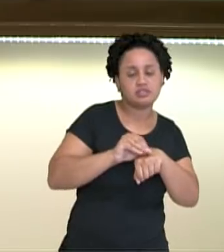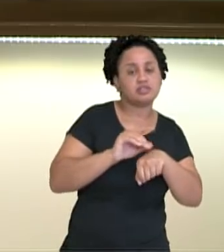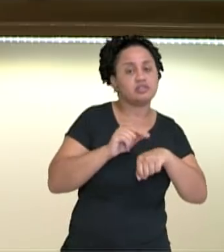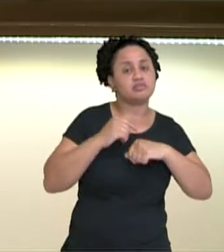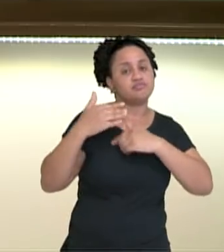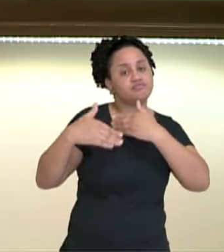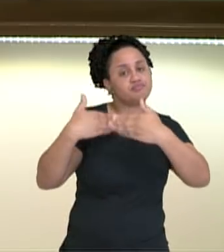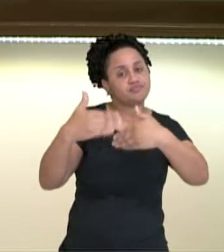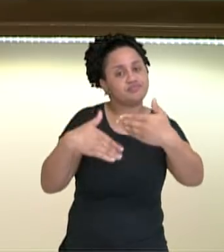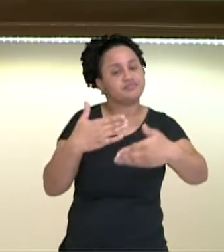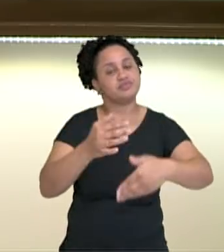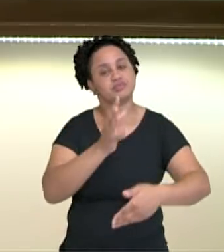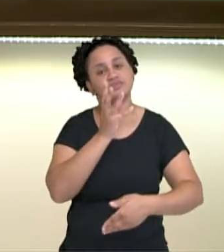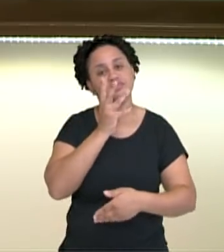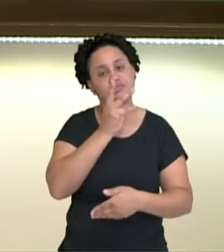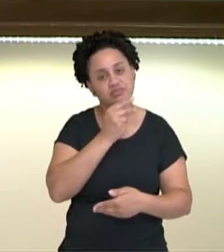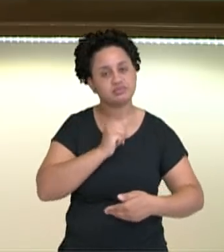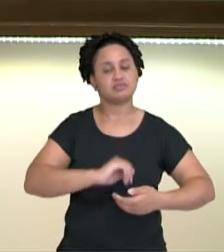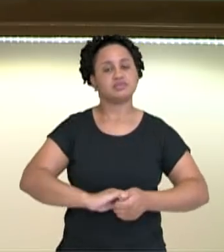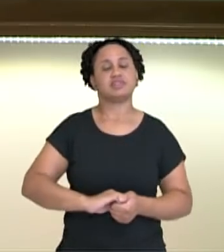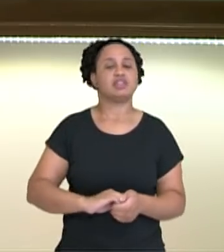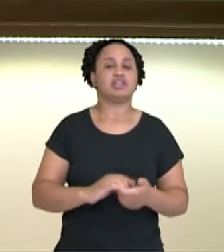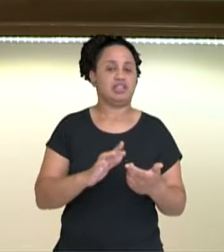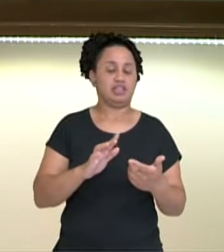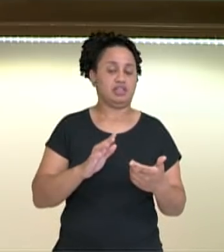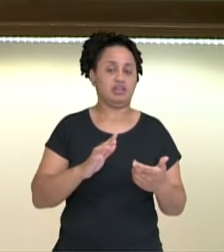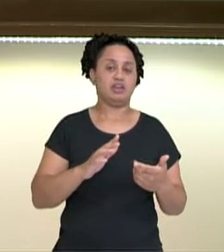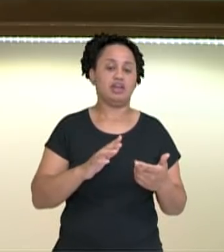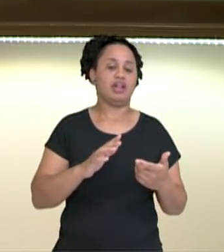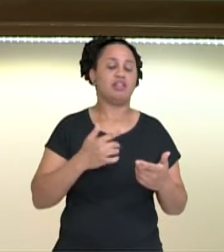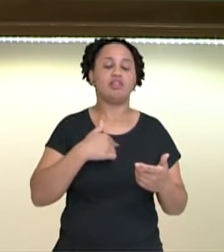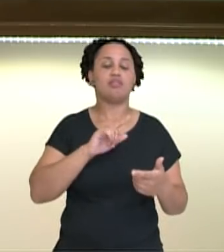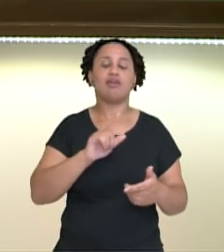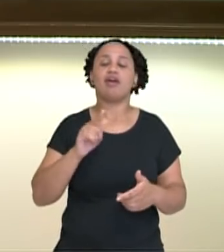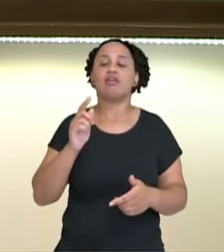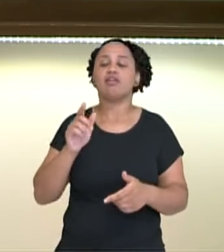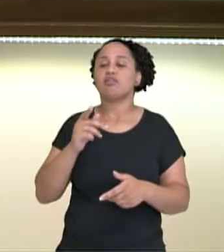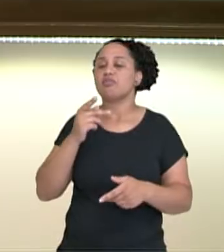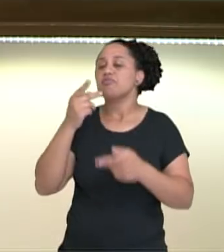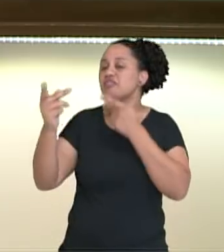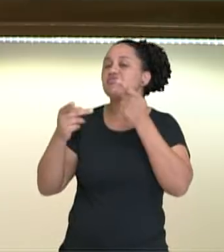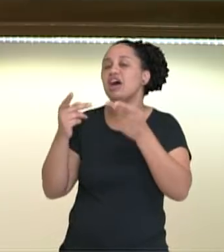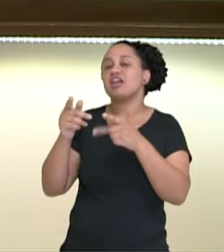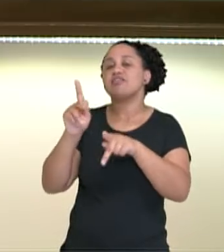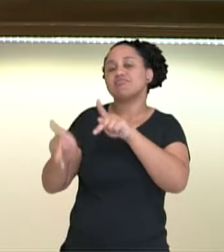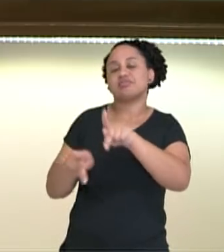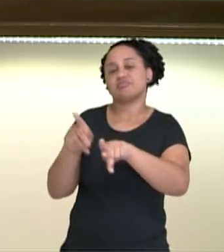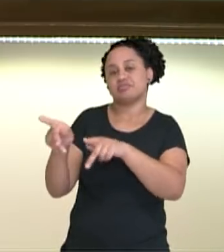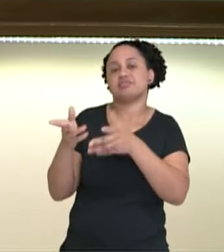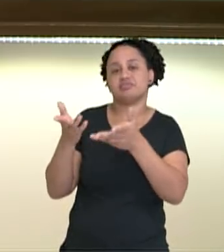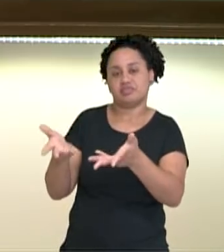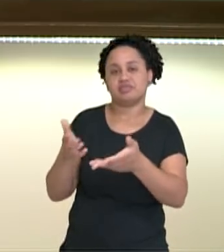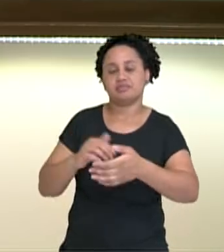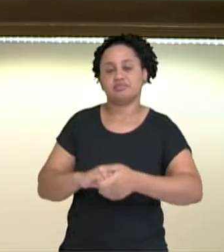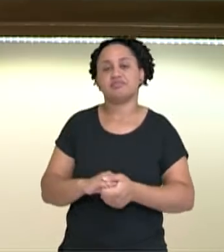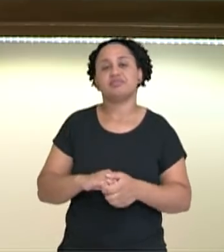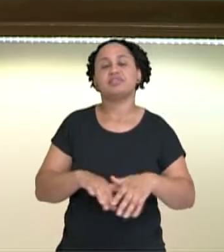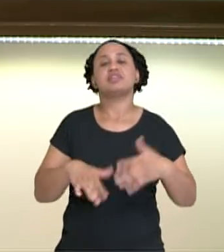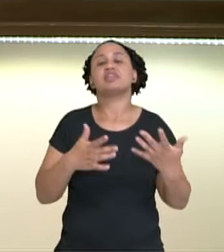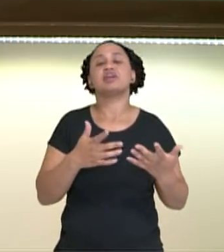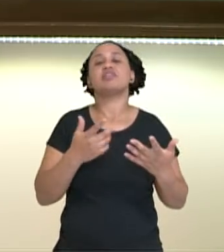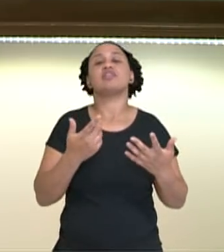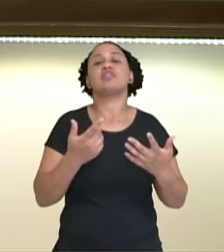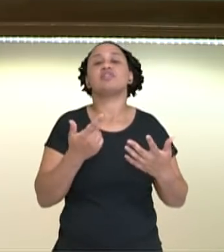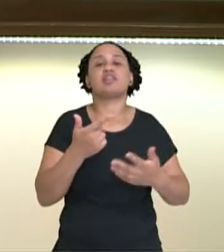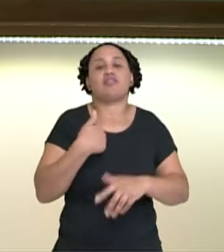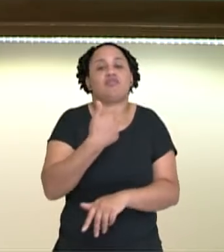processo bastante lento, né, que não foge, que vai fugir bastante do senso comum. Né? Então, não se faz uma vacina